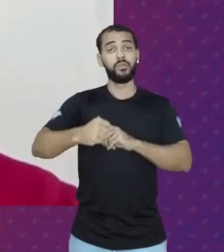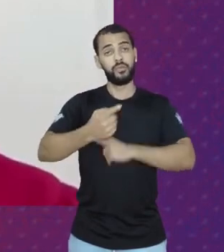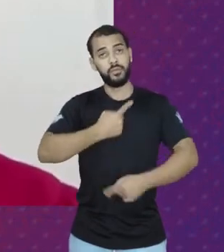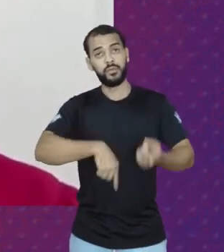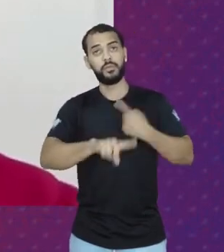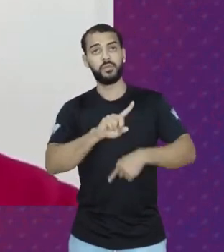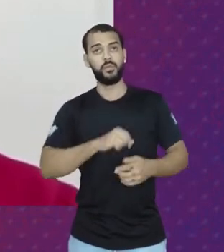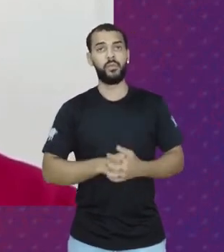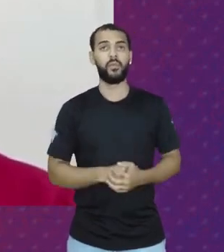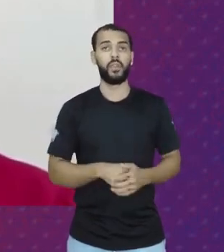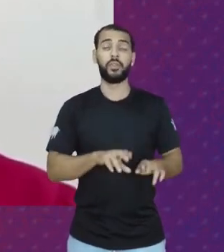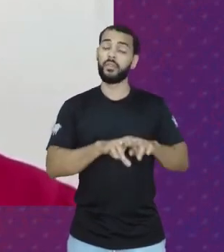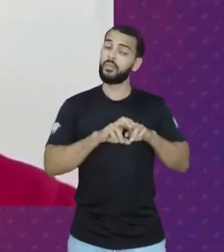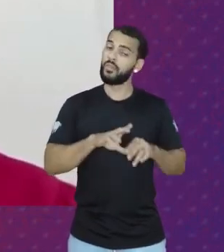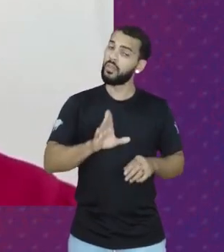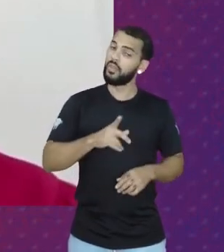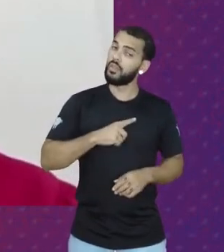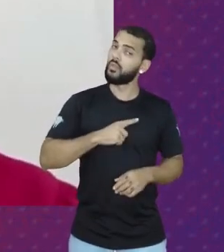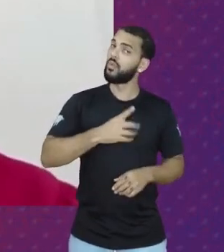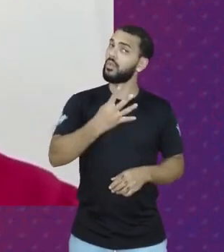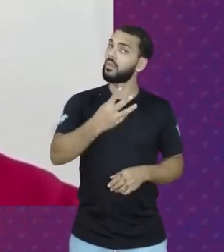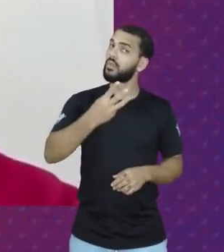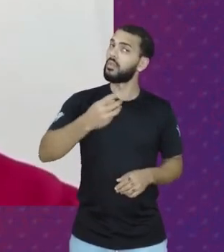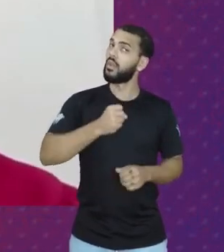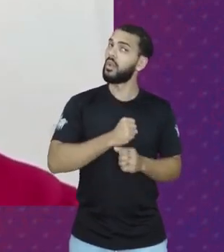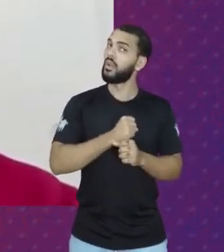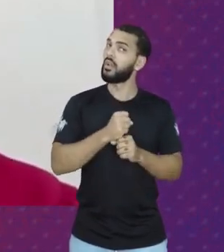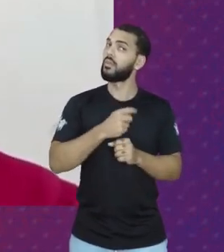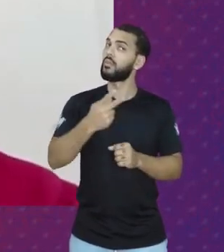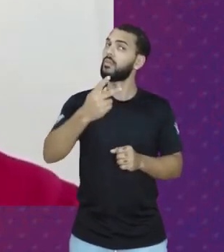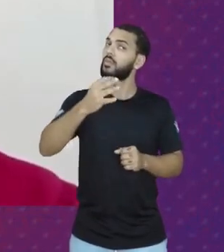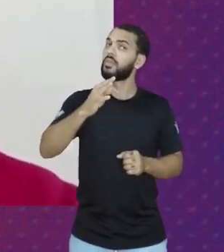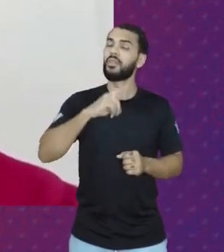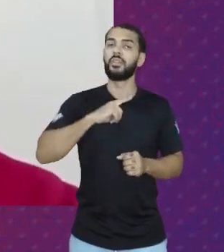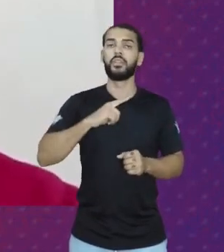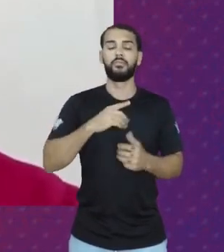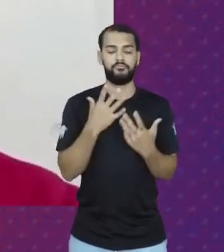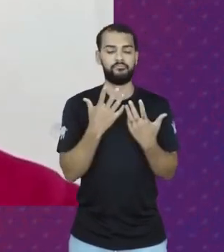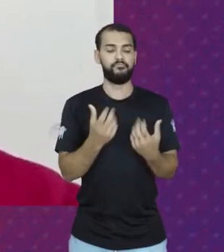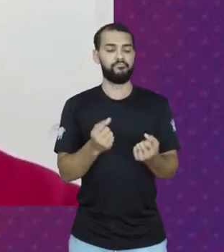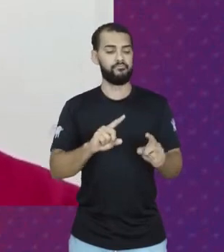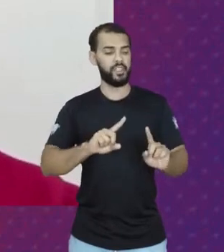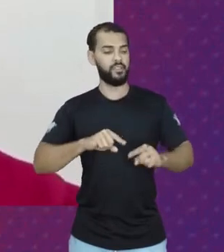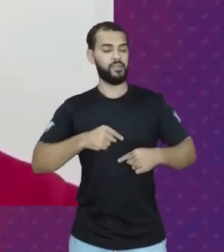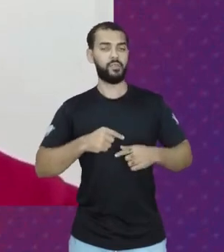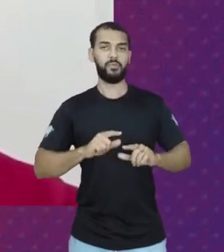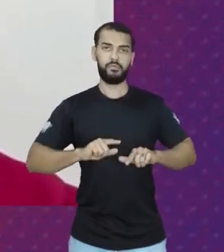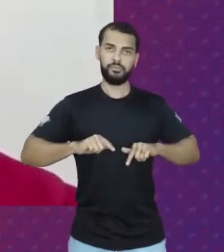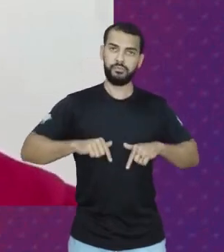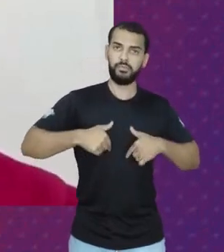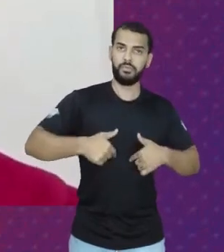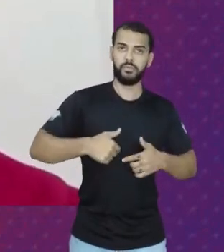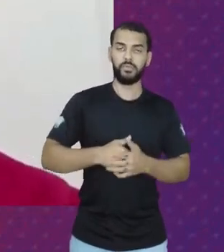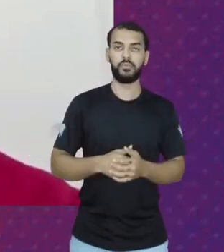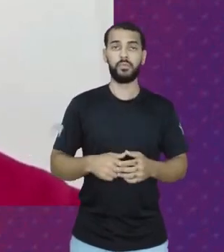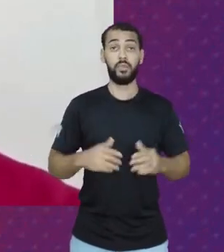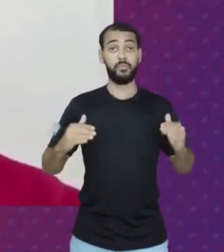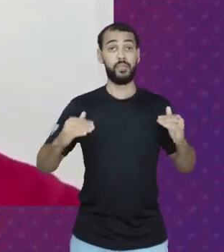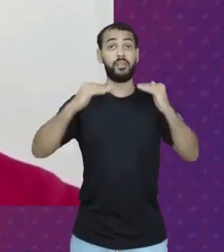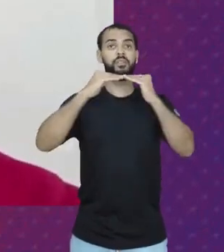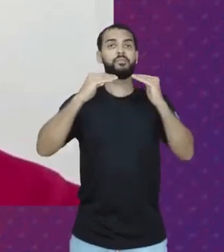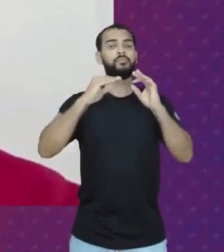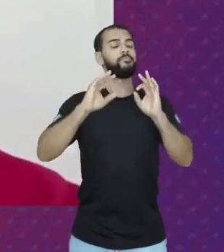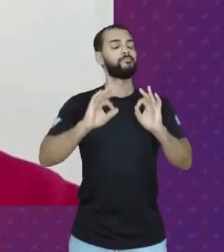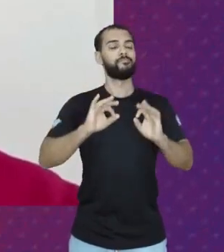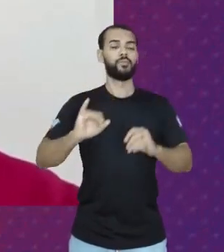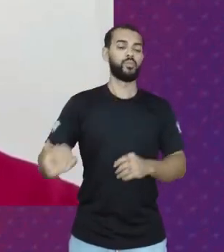está, nesses 43 anos de vida, eu creio que preparado para enfrentar. A paridade foi um passo